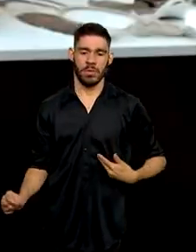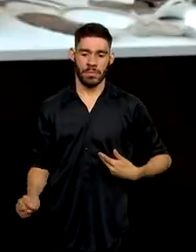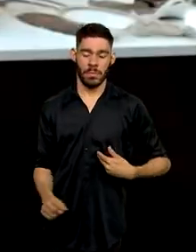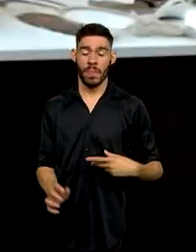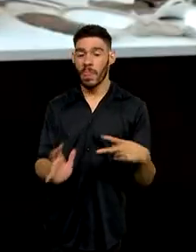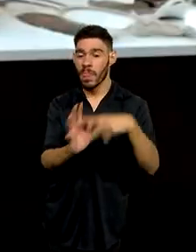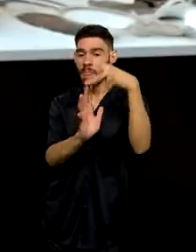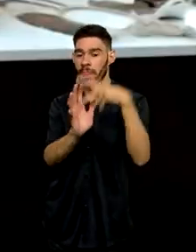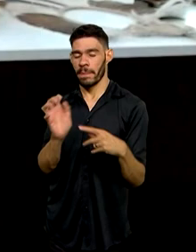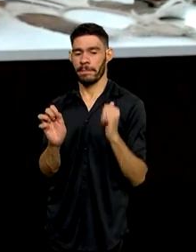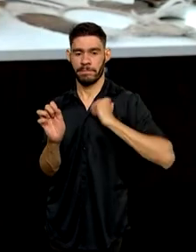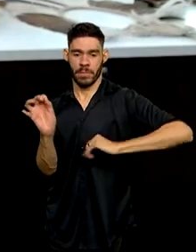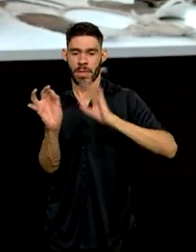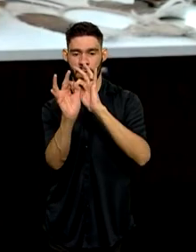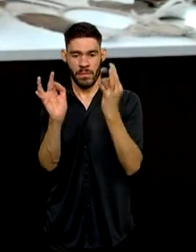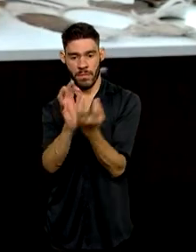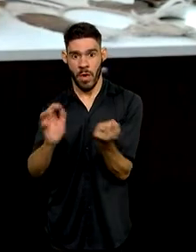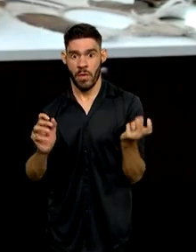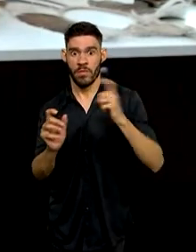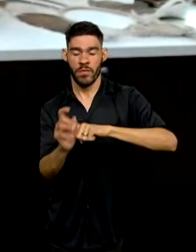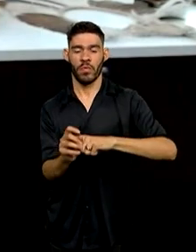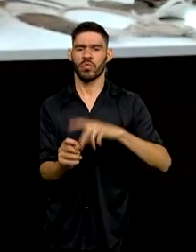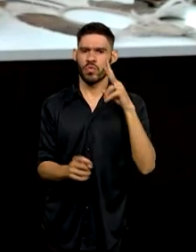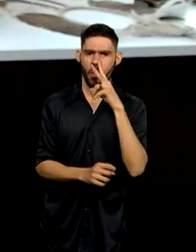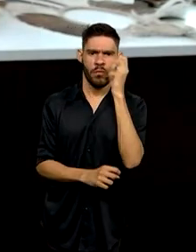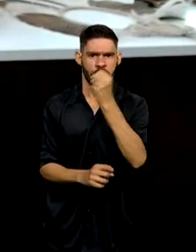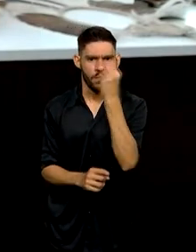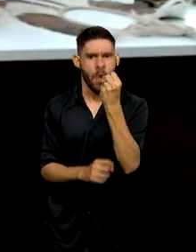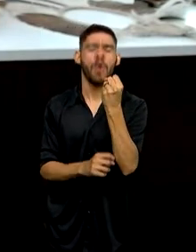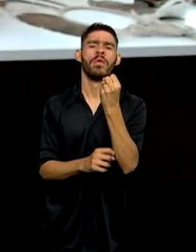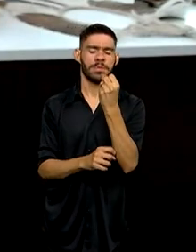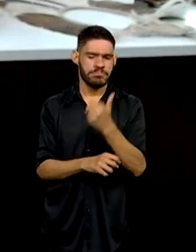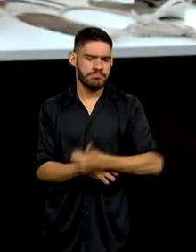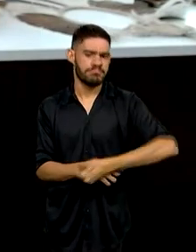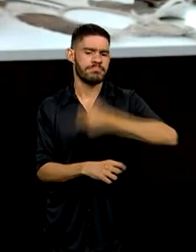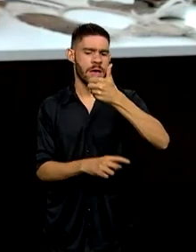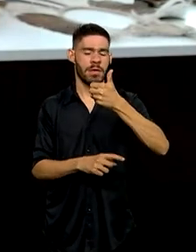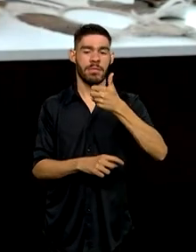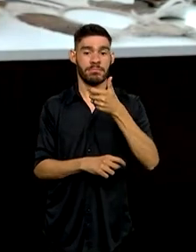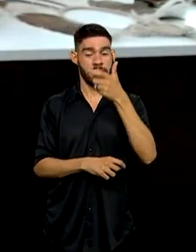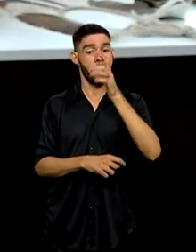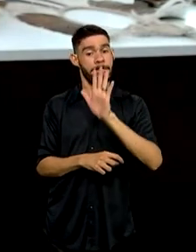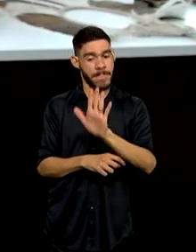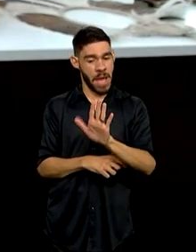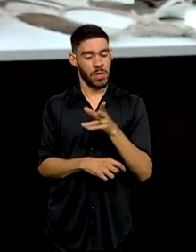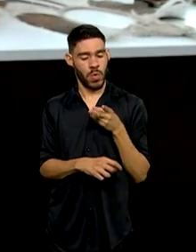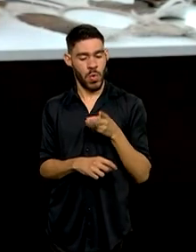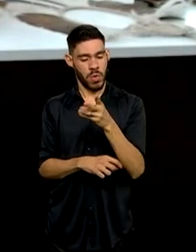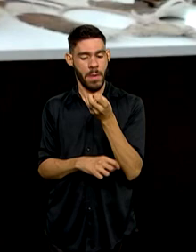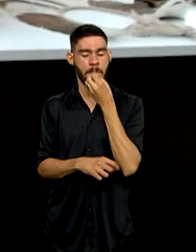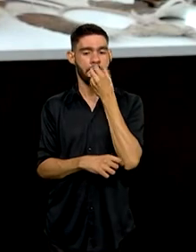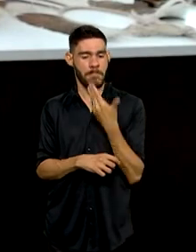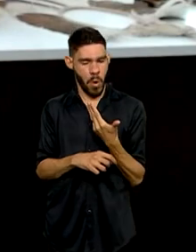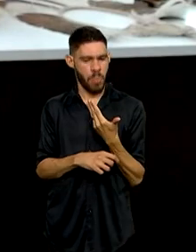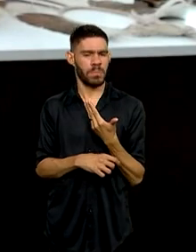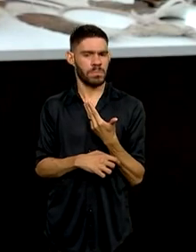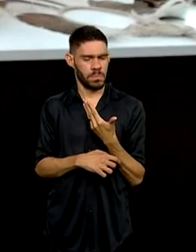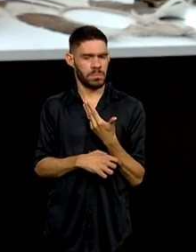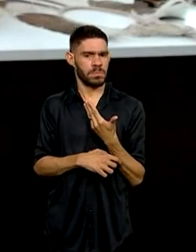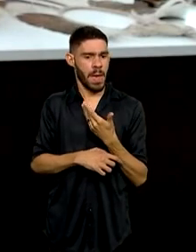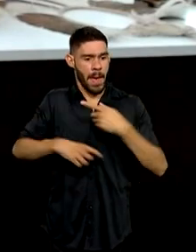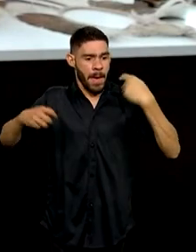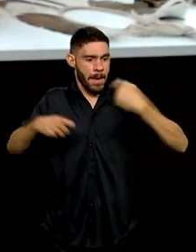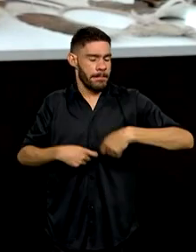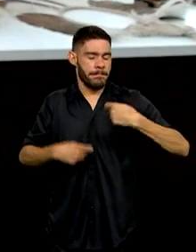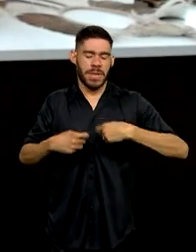programa Bolsa Família, ele voltou muito mais forte, sabe? Mas para que ele continue sendo muito bem executado, a gente